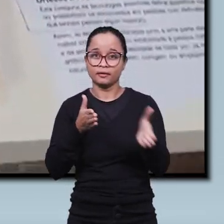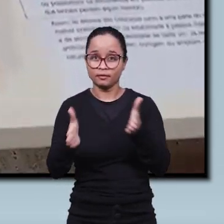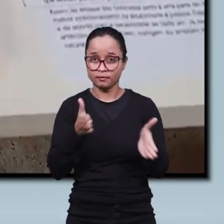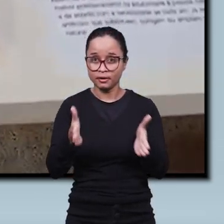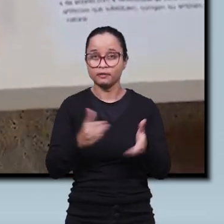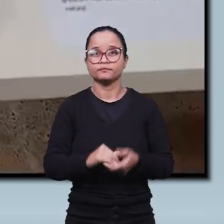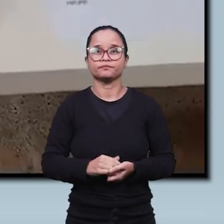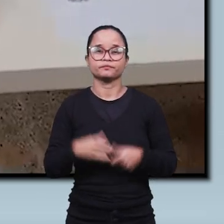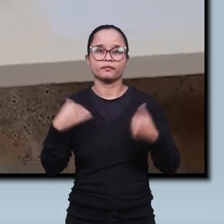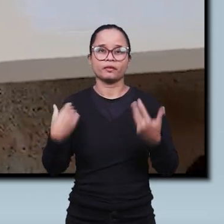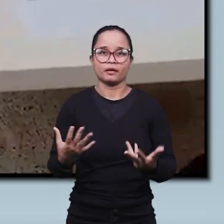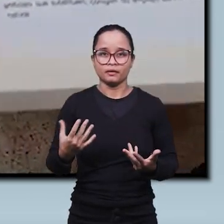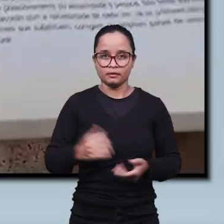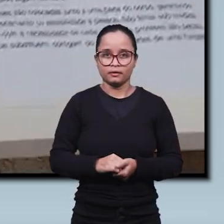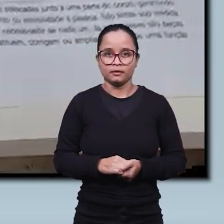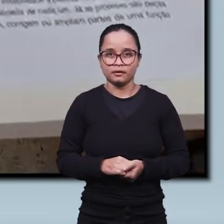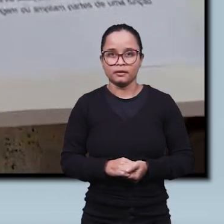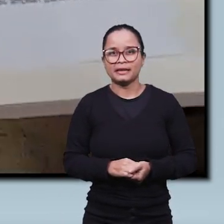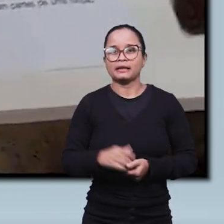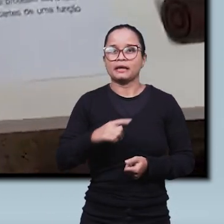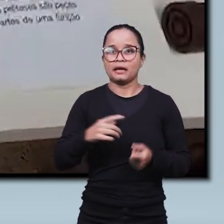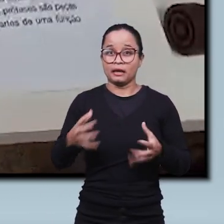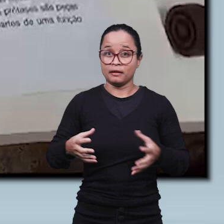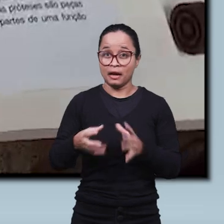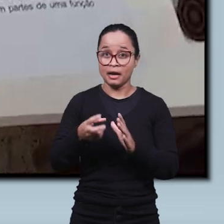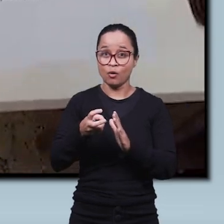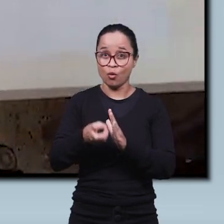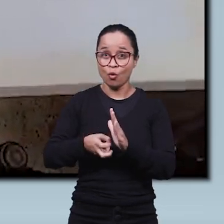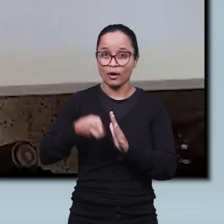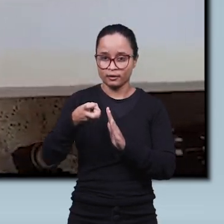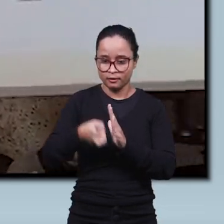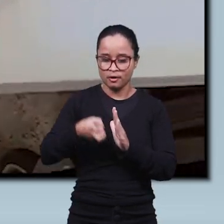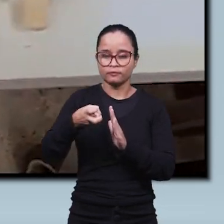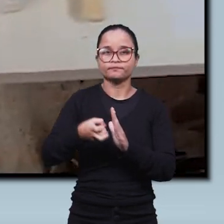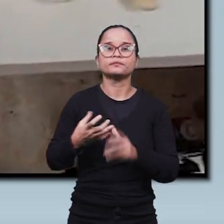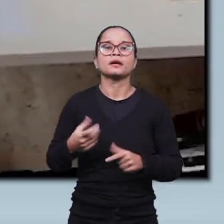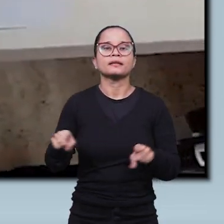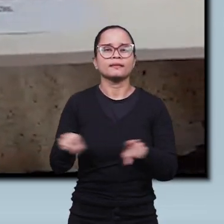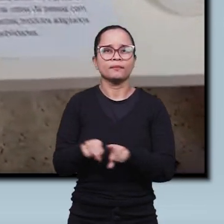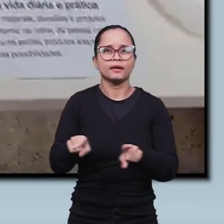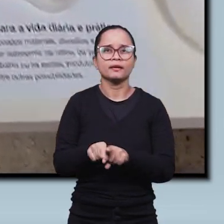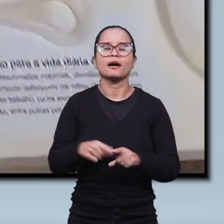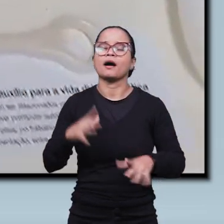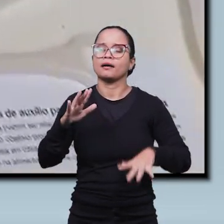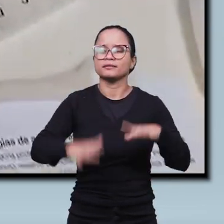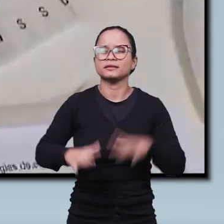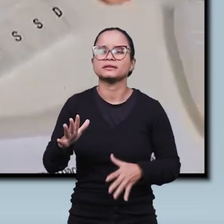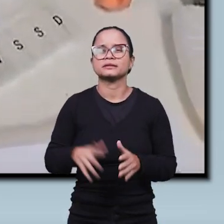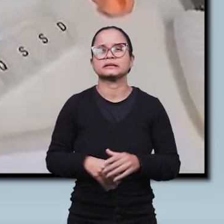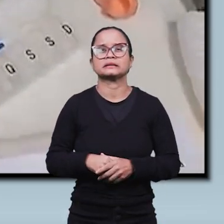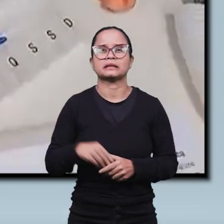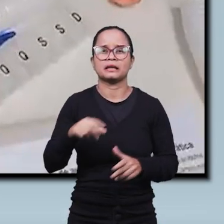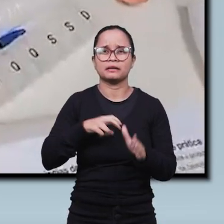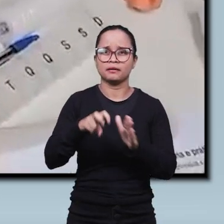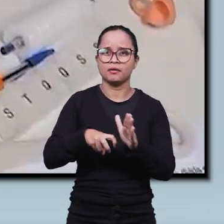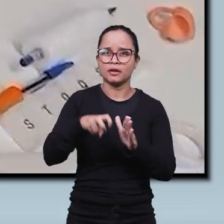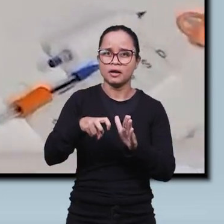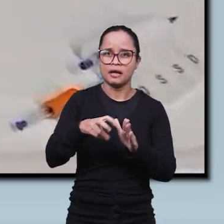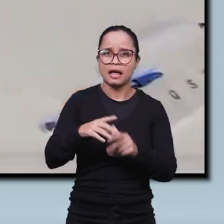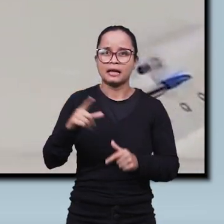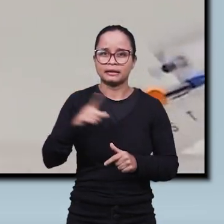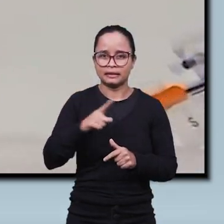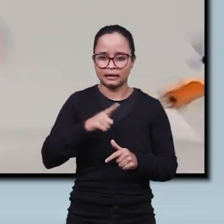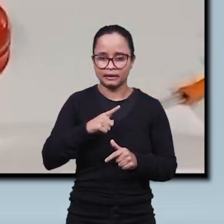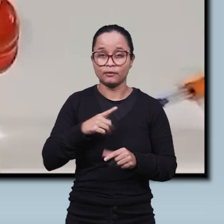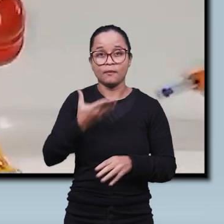acessibilidade. Aqueles que são cadeirantes também muitas vezes acabam tendo um melhor acesso dentro